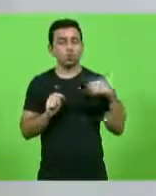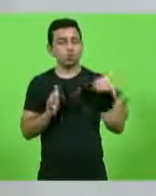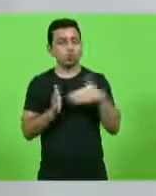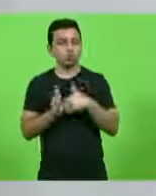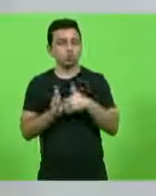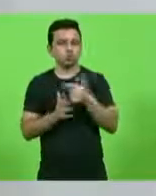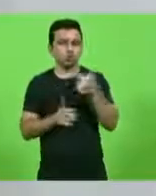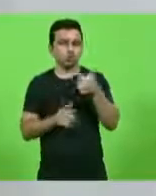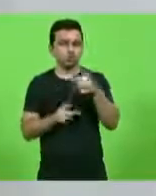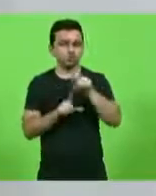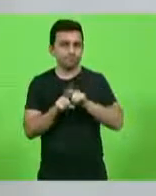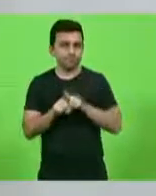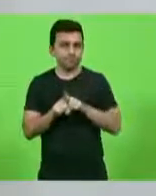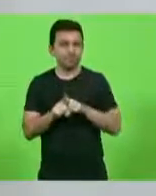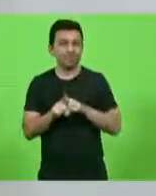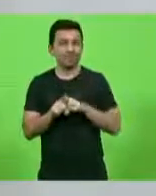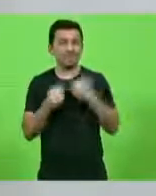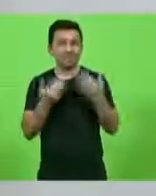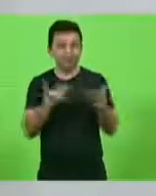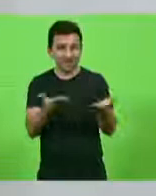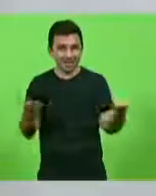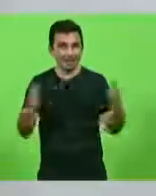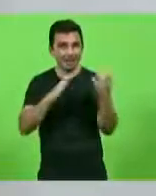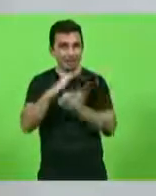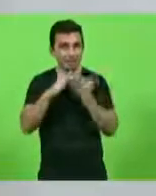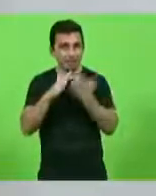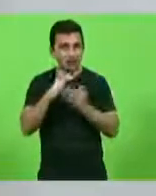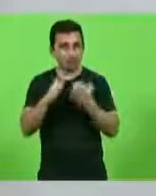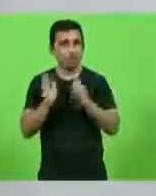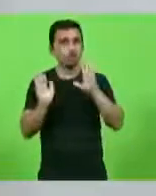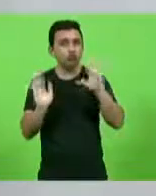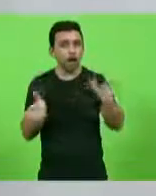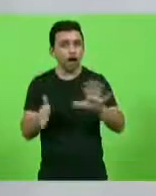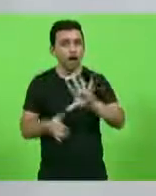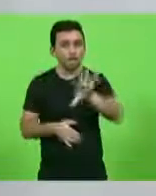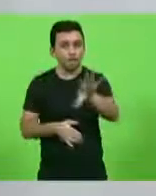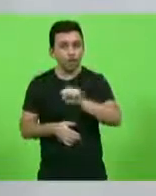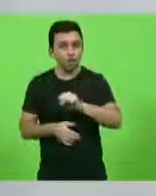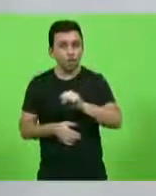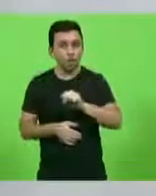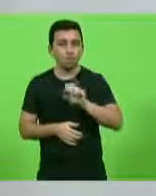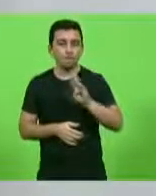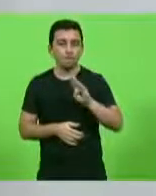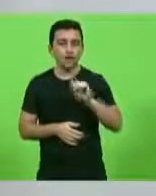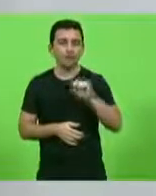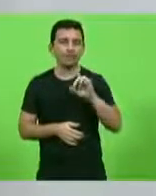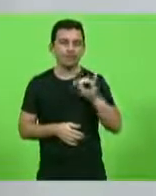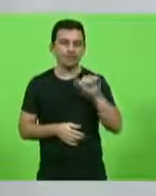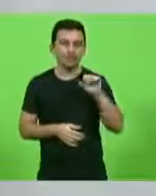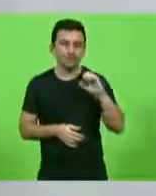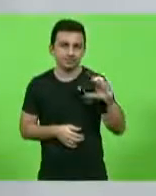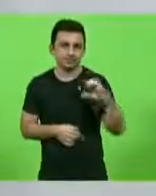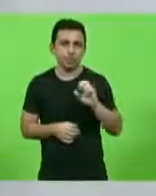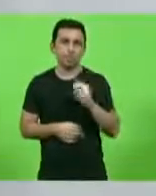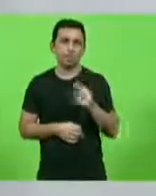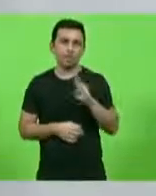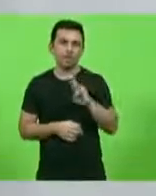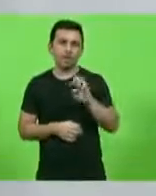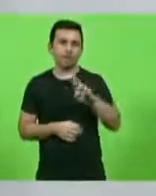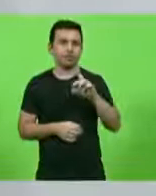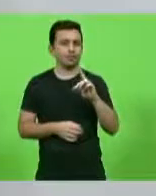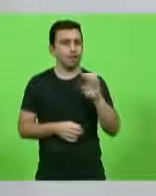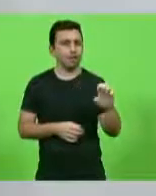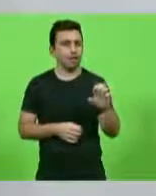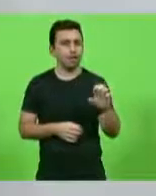meses, então no último ano, aquela empresa que já recebeu dinheiro do BADESC ou do BRDE, que são